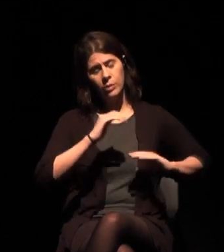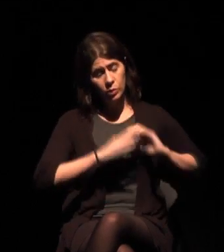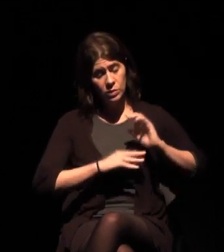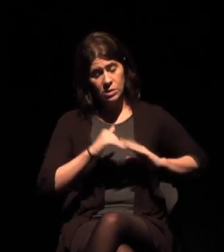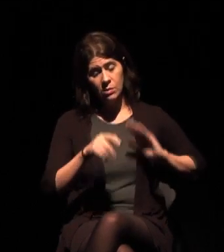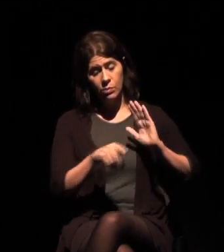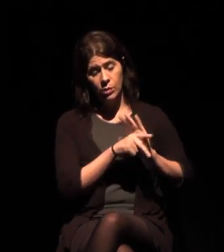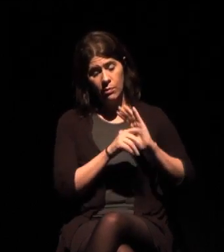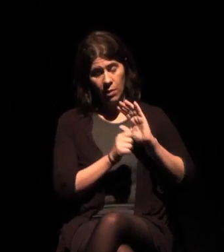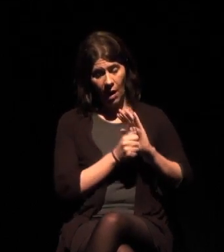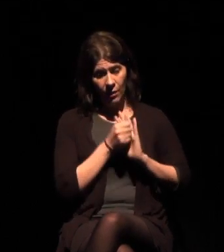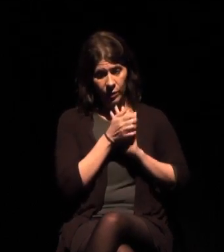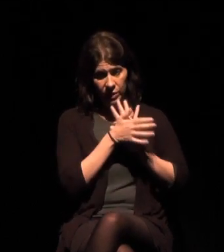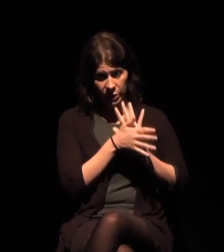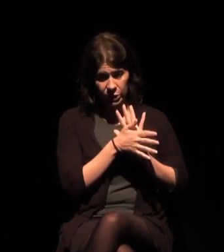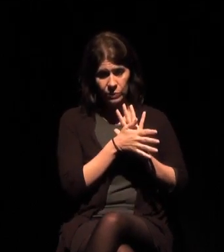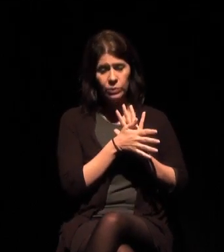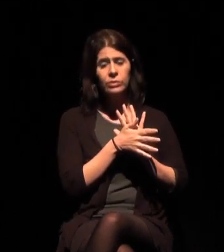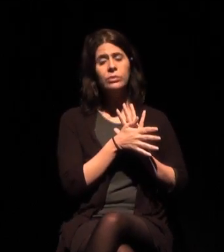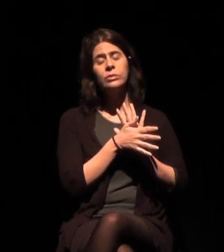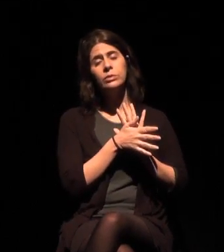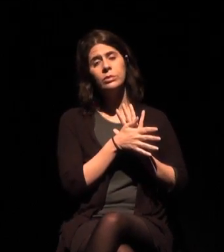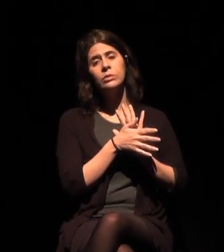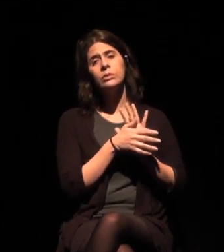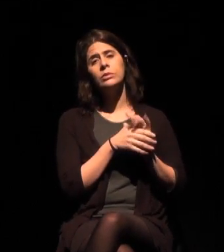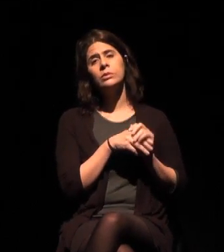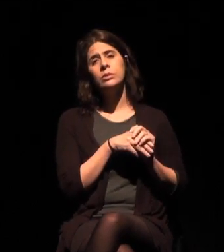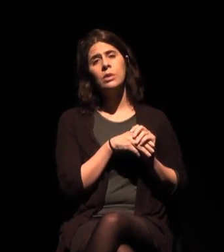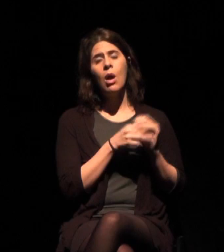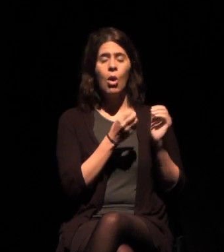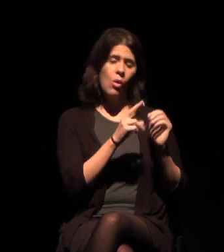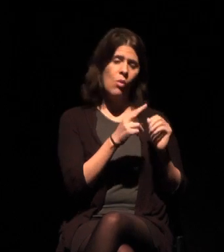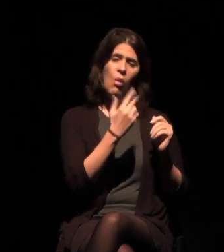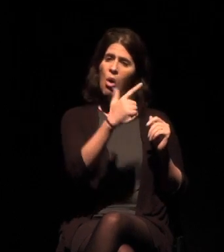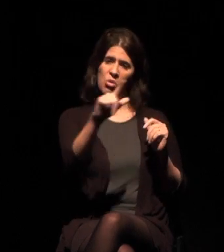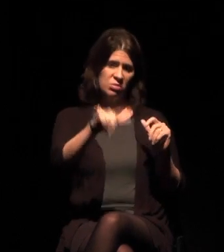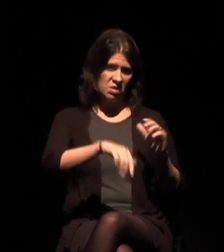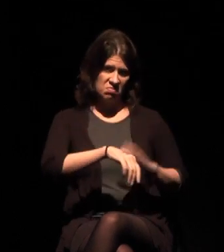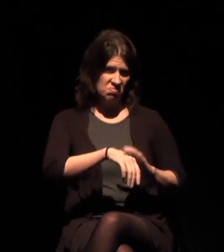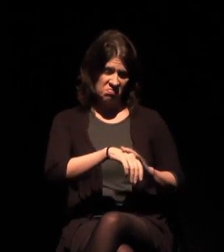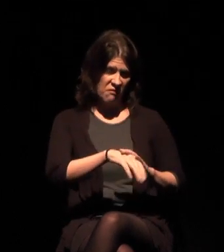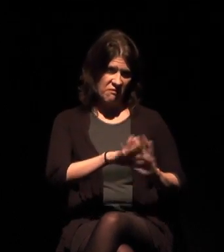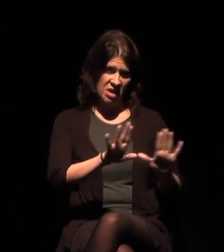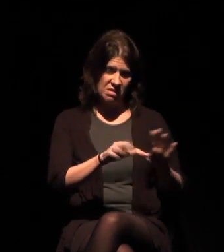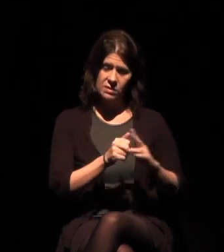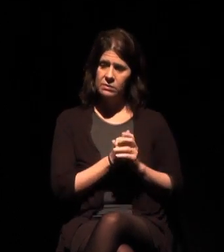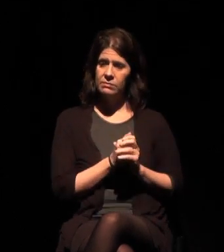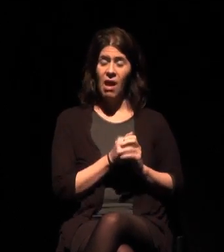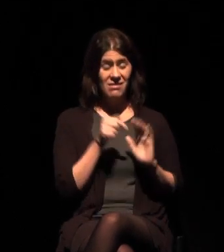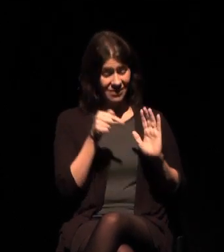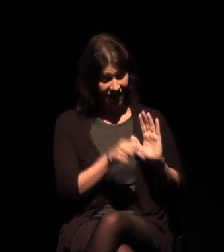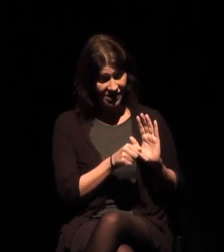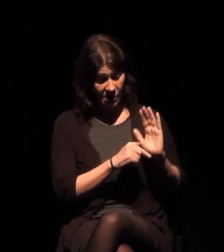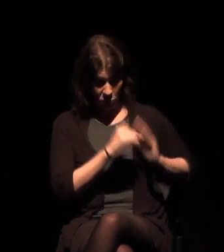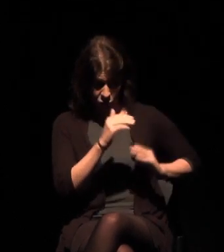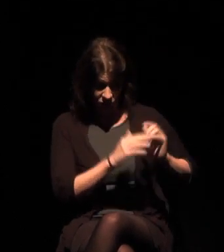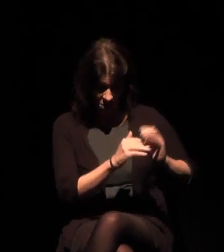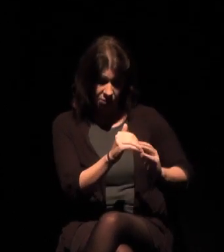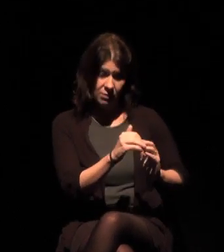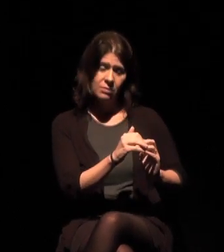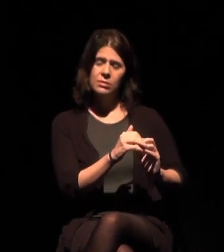algoritmos enviou o que quer que seja que claramente estão a ser